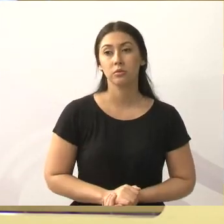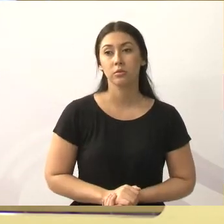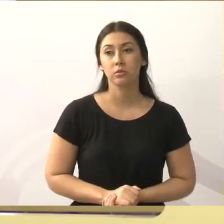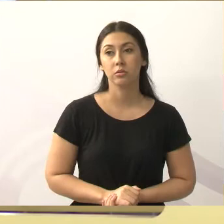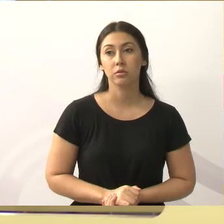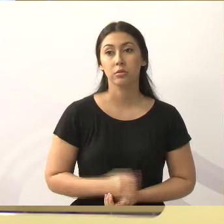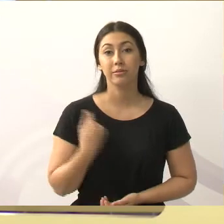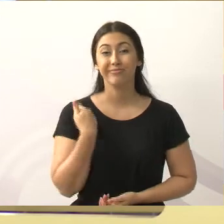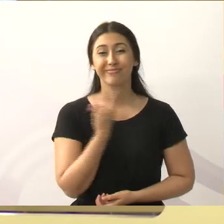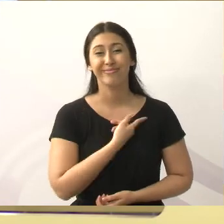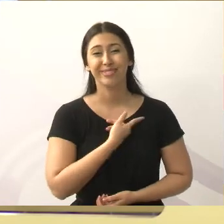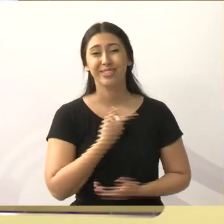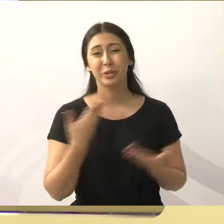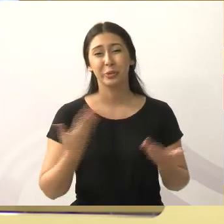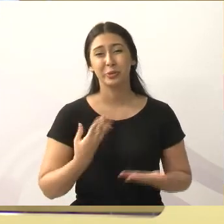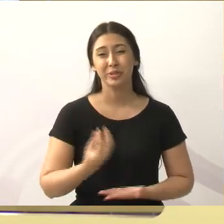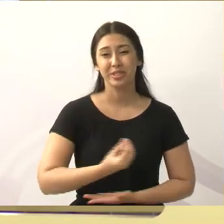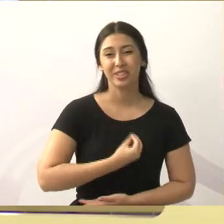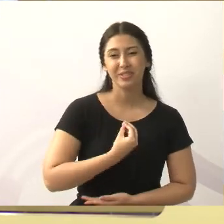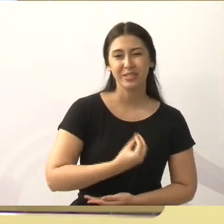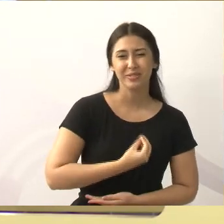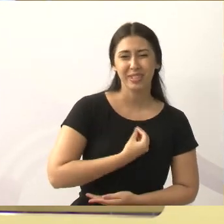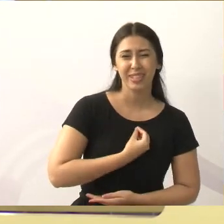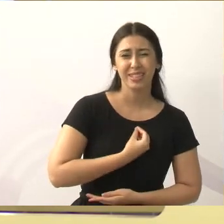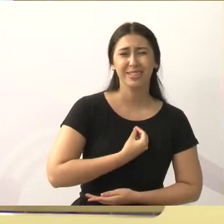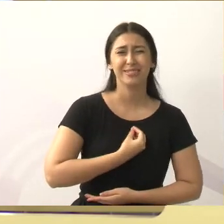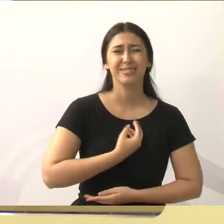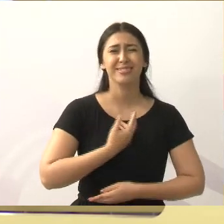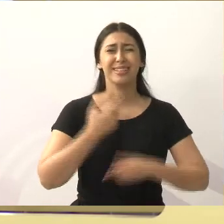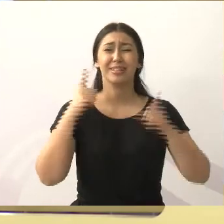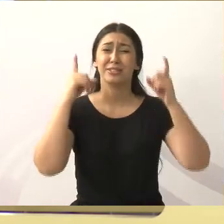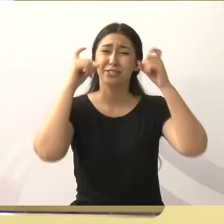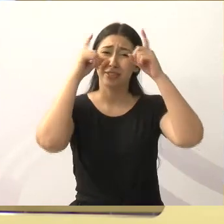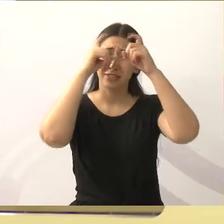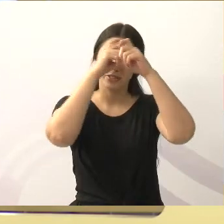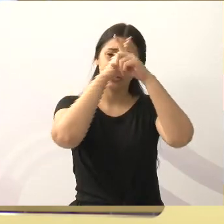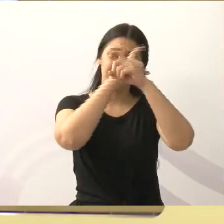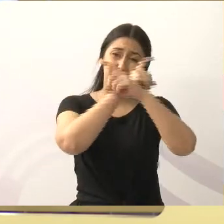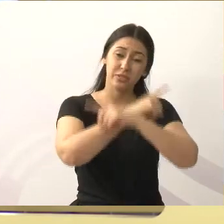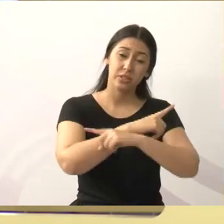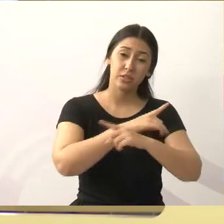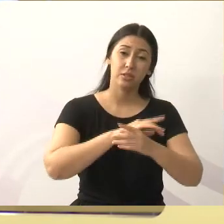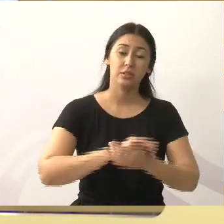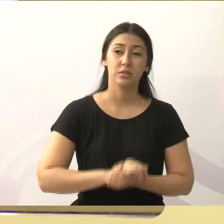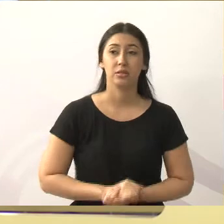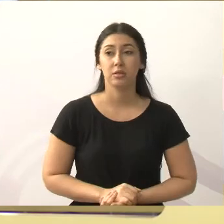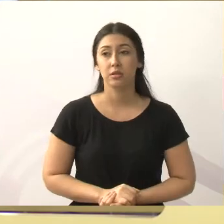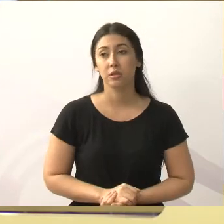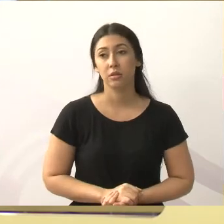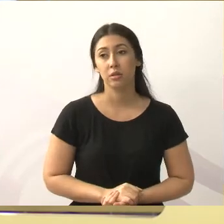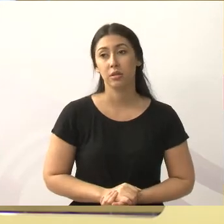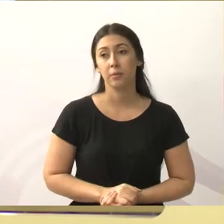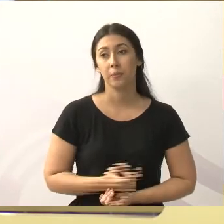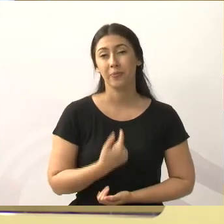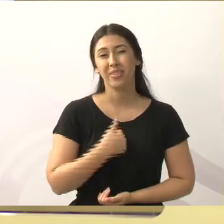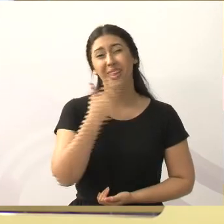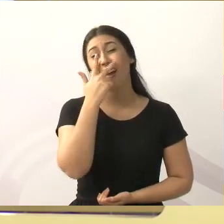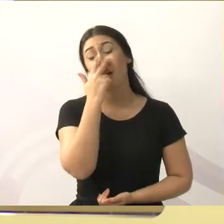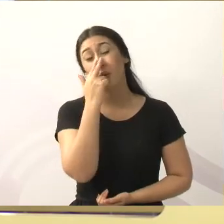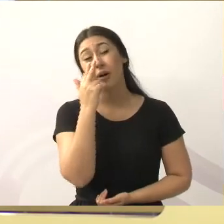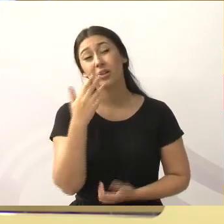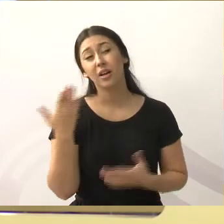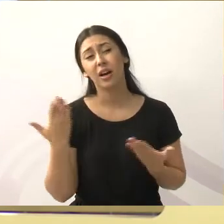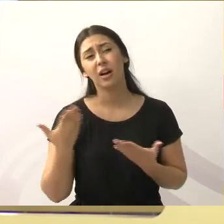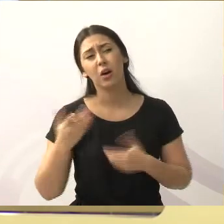né, que a gente está vivendo aí um momento difícil das nossas vidas. E eu acho que esse é o